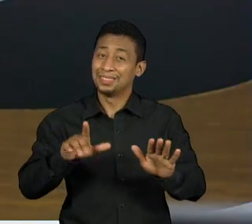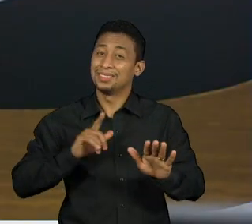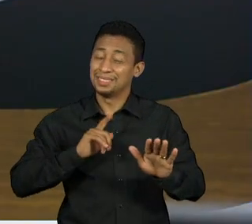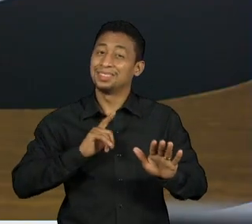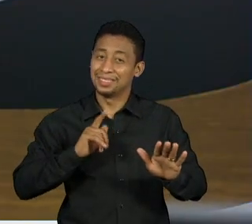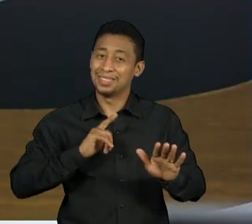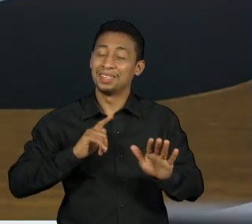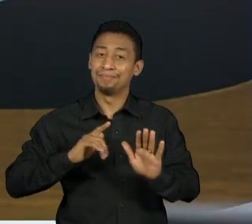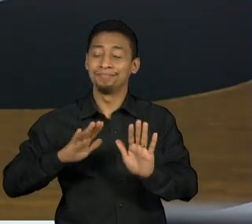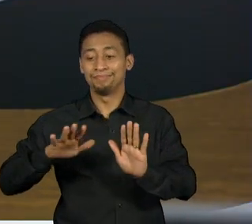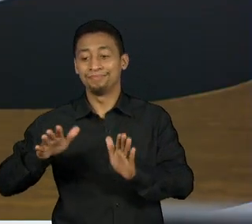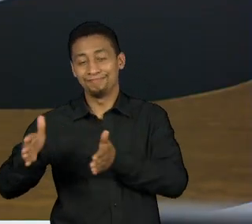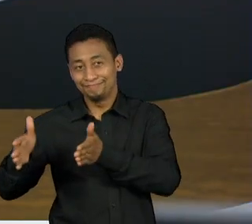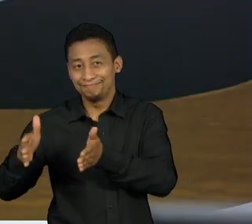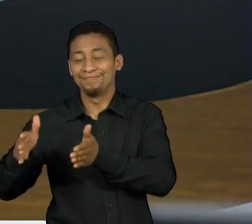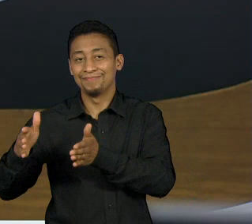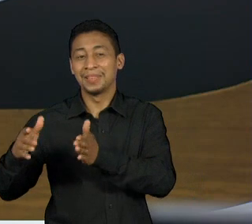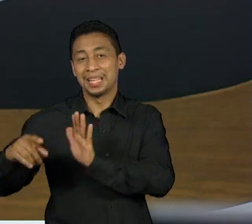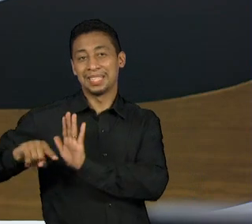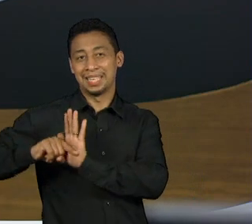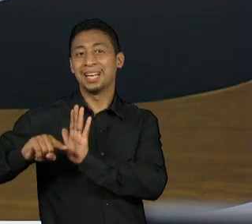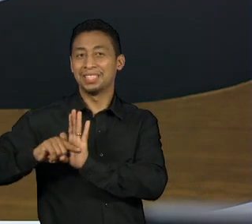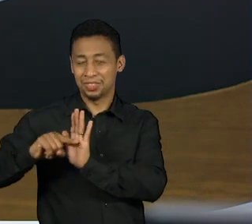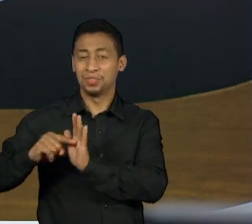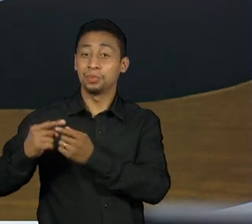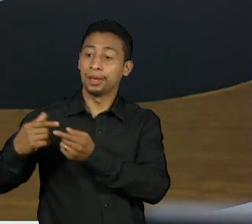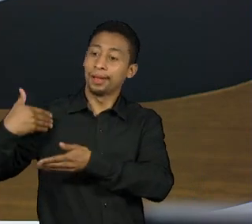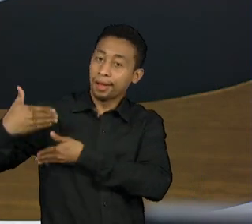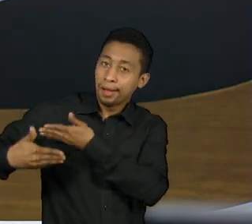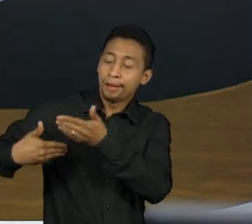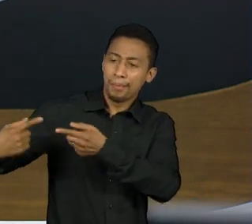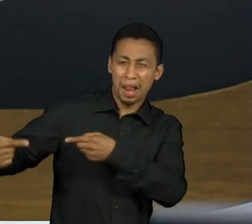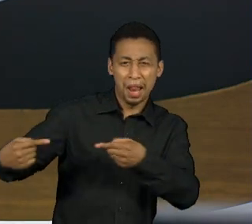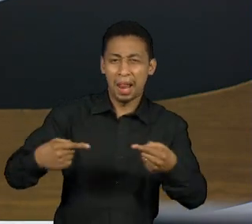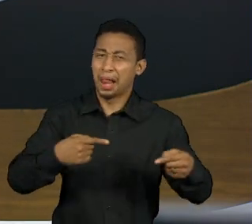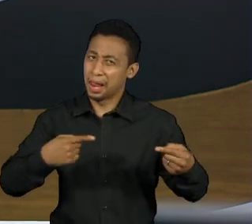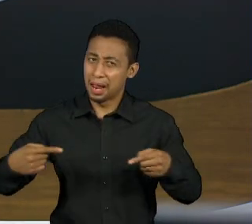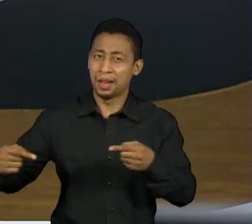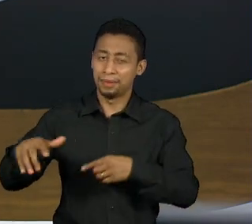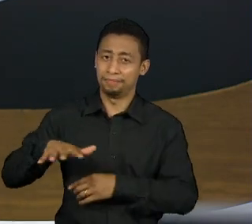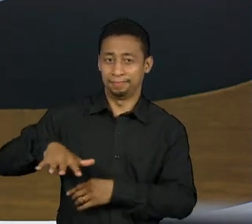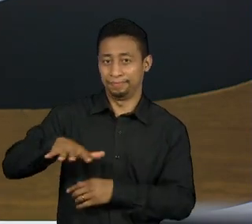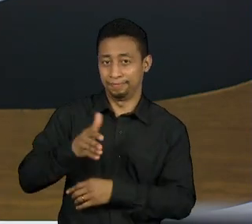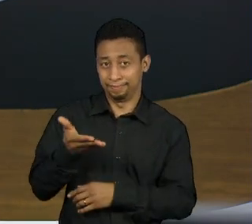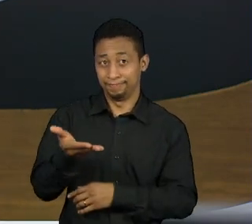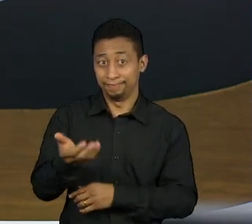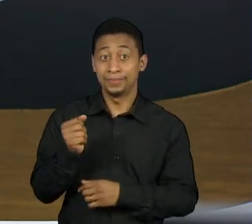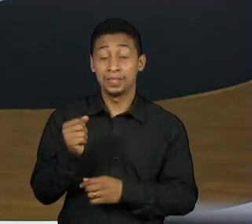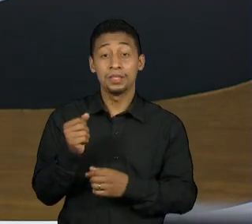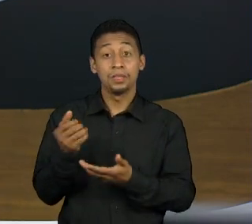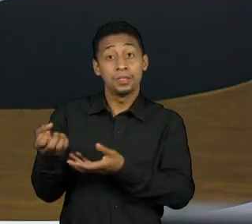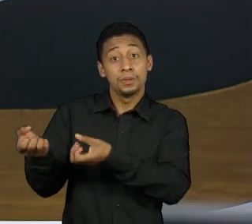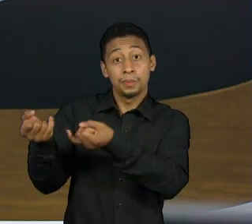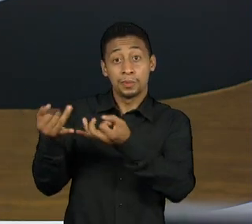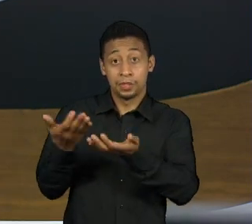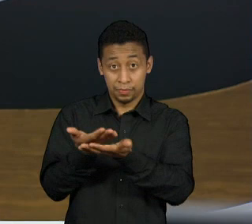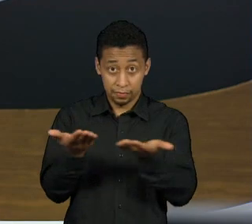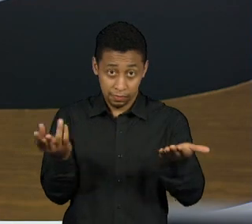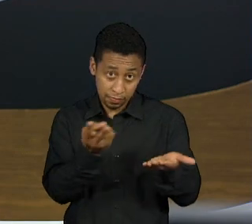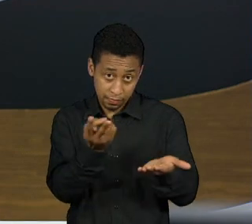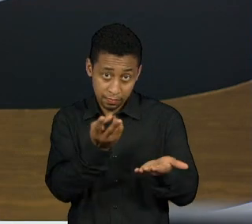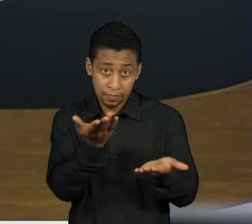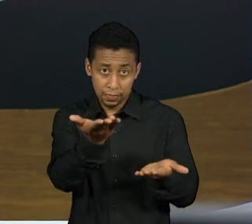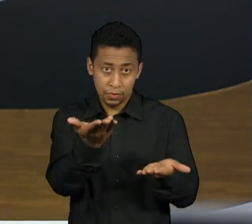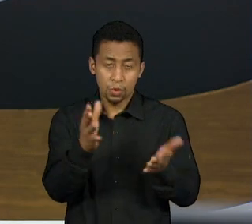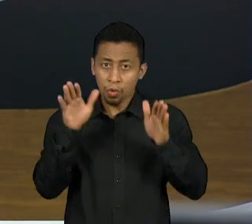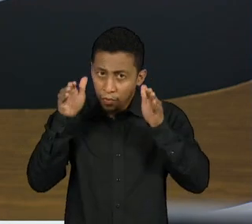o que a imprensa teria feito para nos trazer até aqui nesse momento de polarização política. Queria ouvi-los a esse respeito, se o